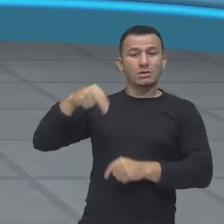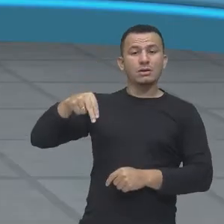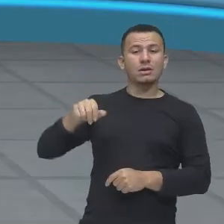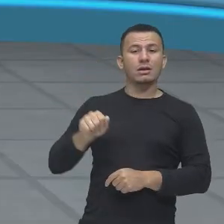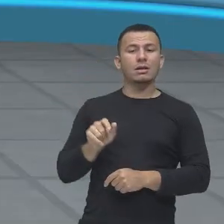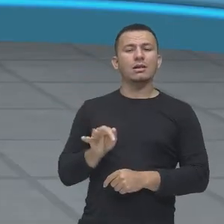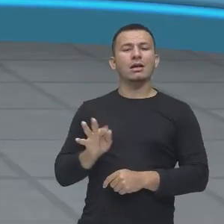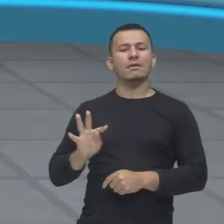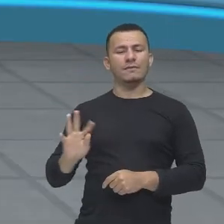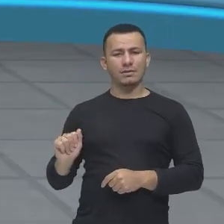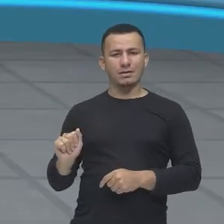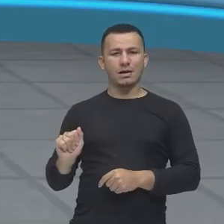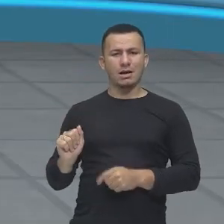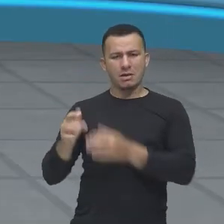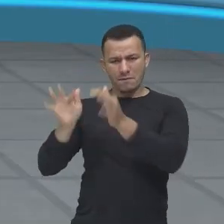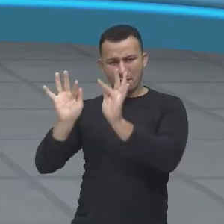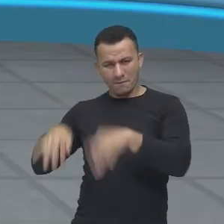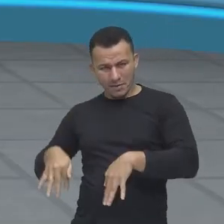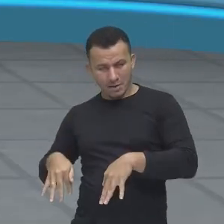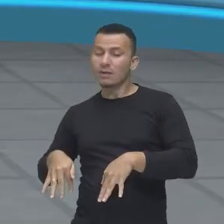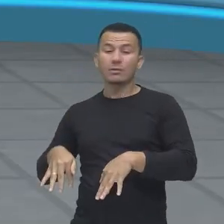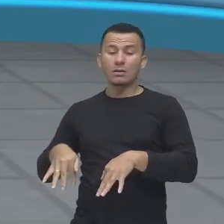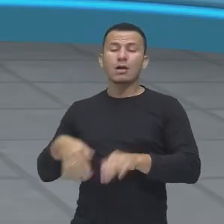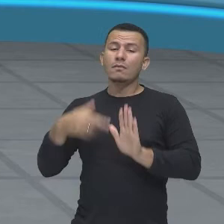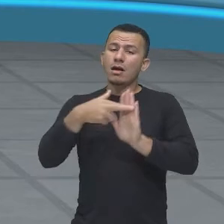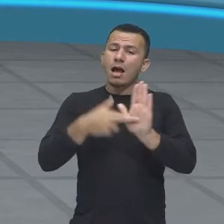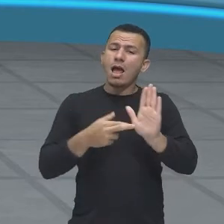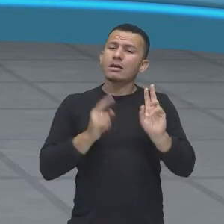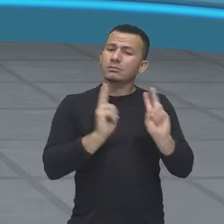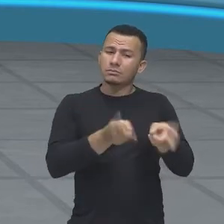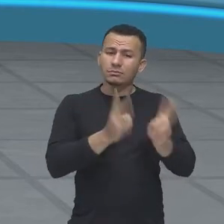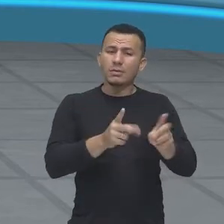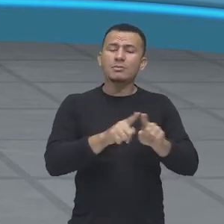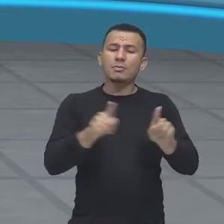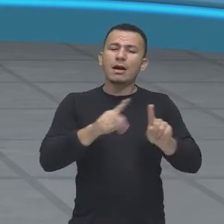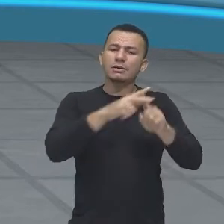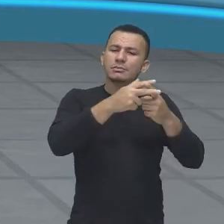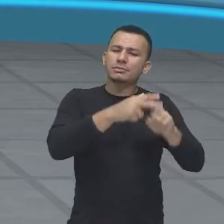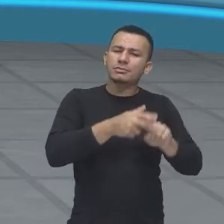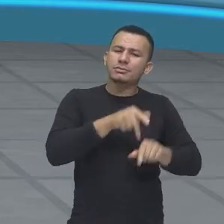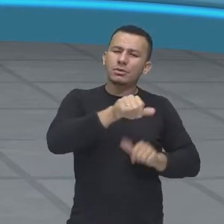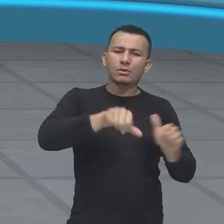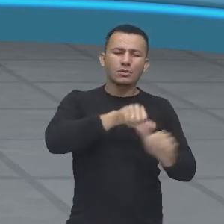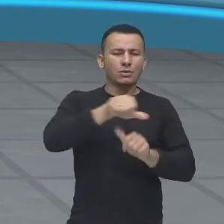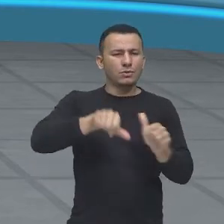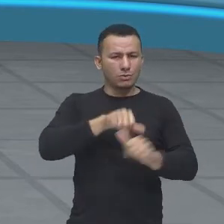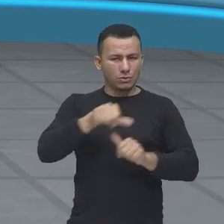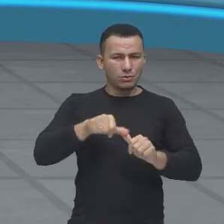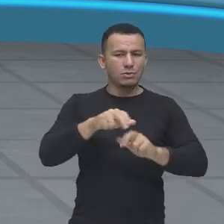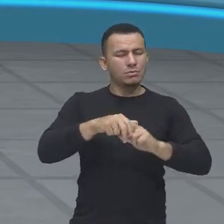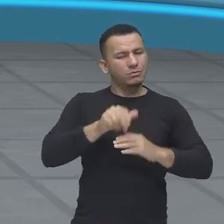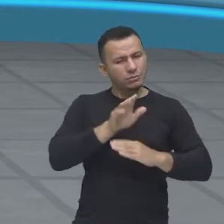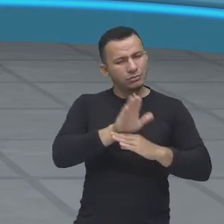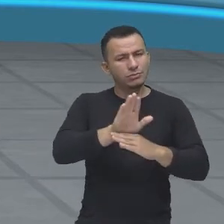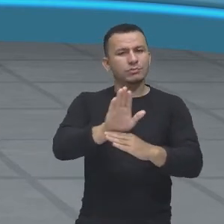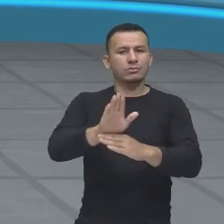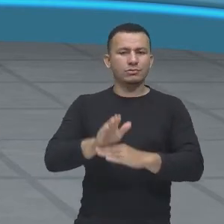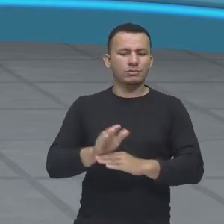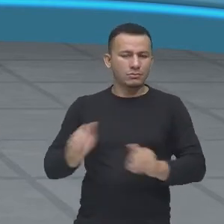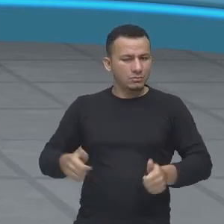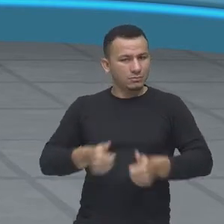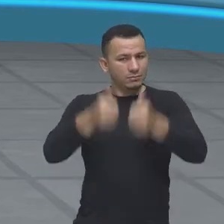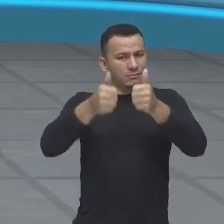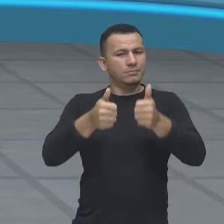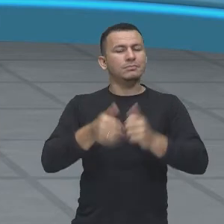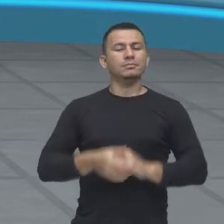NAFTA, ele não acabou, as regras continuam, só que agora com algumas atualizações para a situação mais moderna